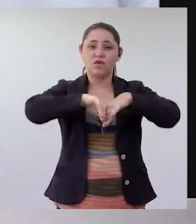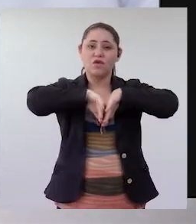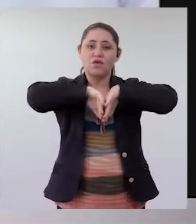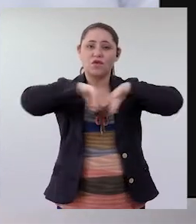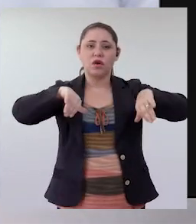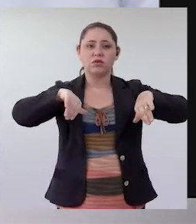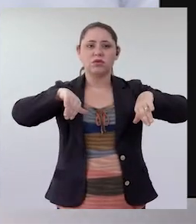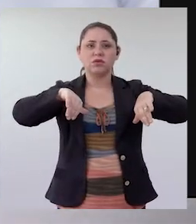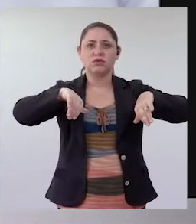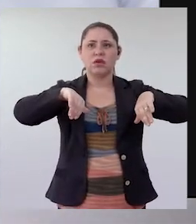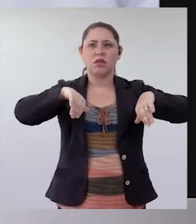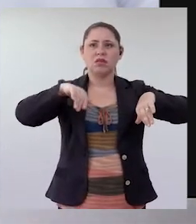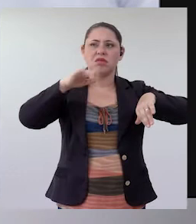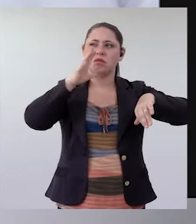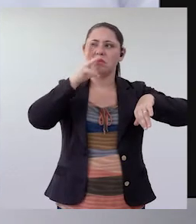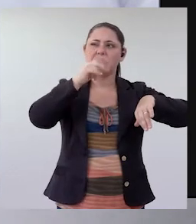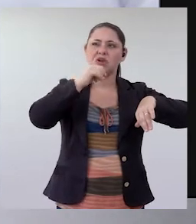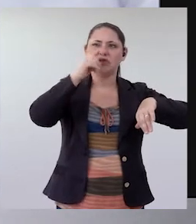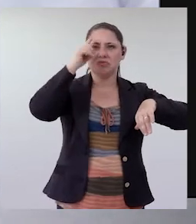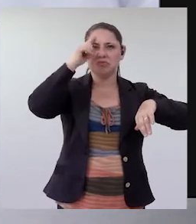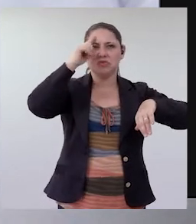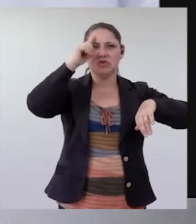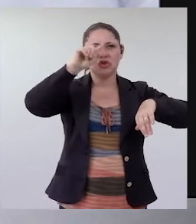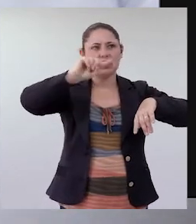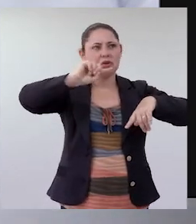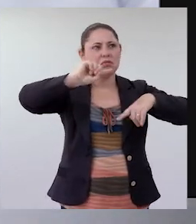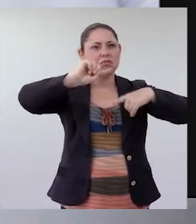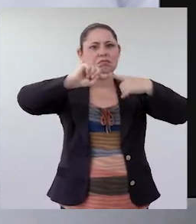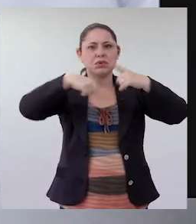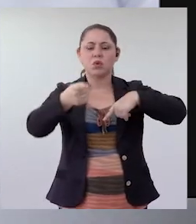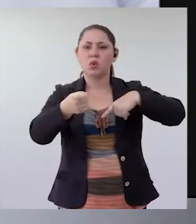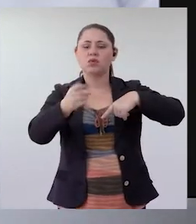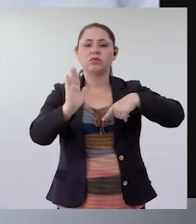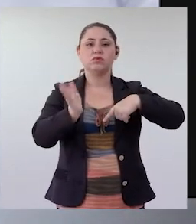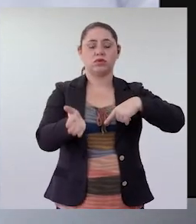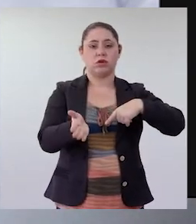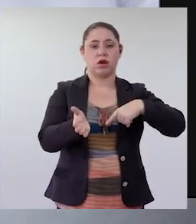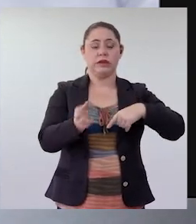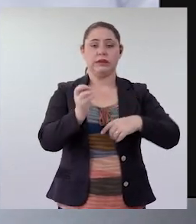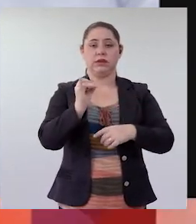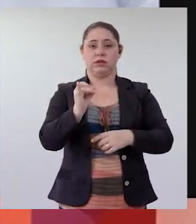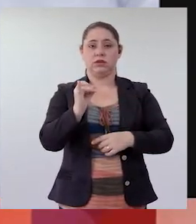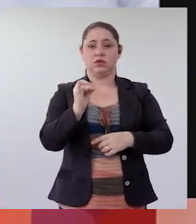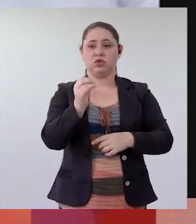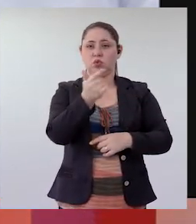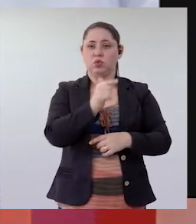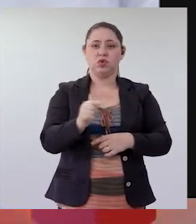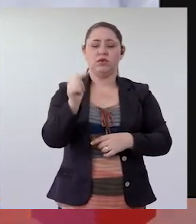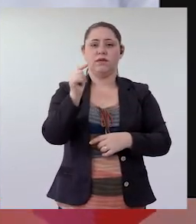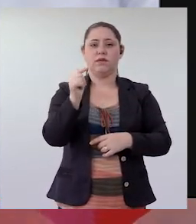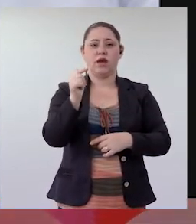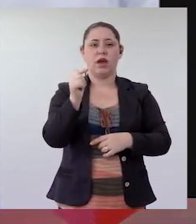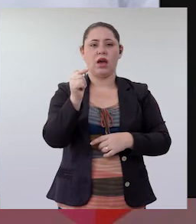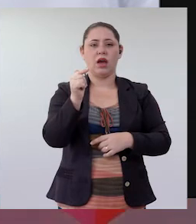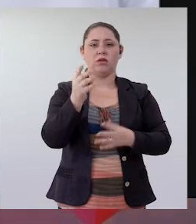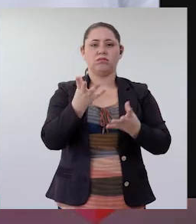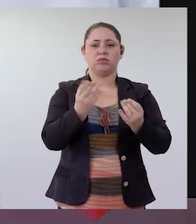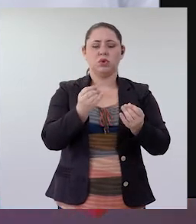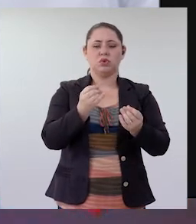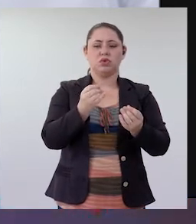ele é feito em dias, né? Talvez de um dia para o outro, principalmente se não tiver grandes demandas a